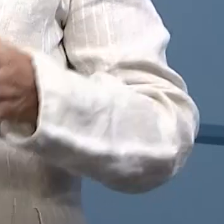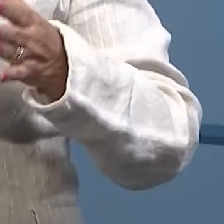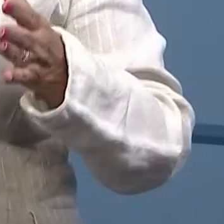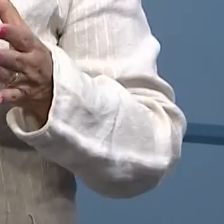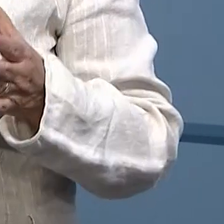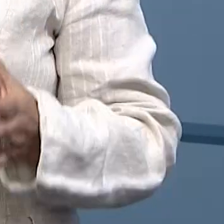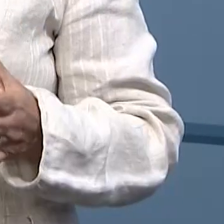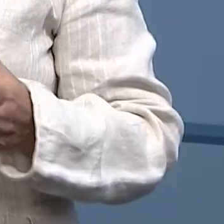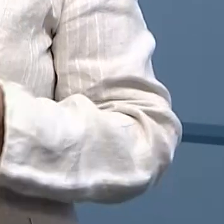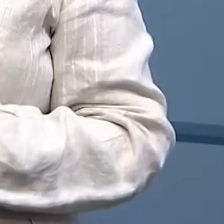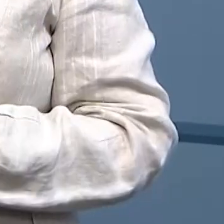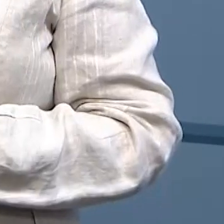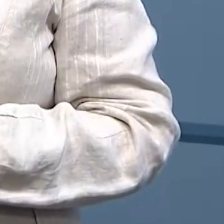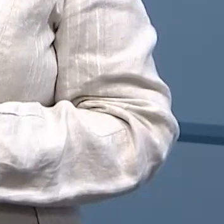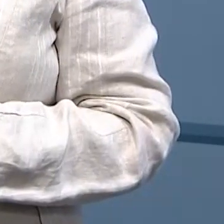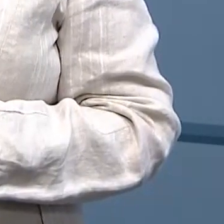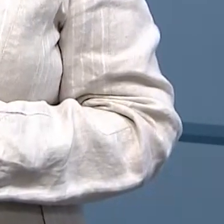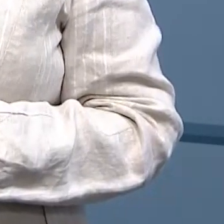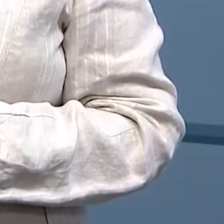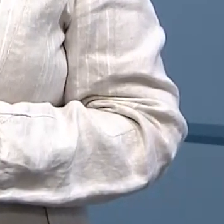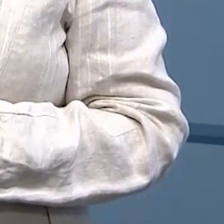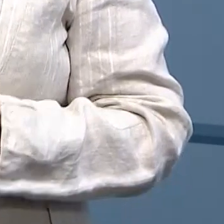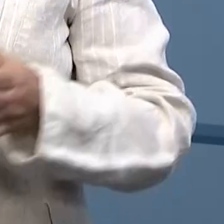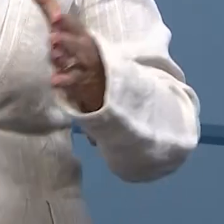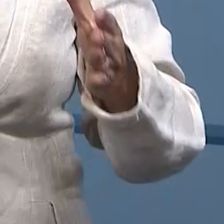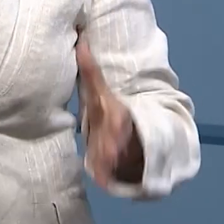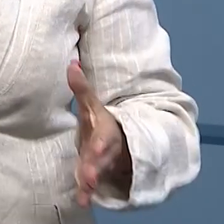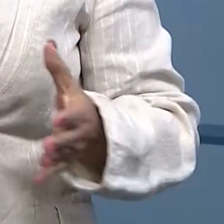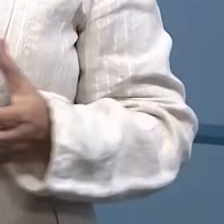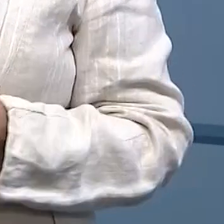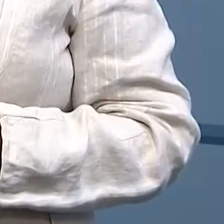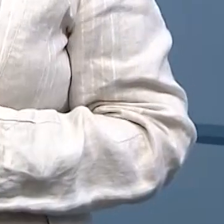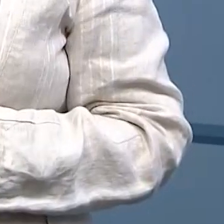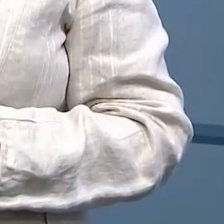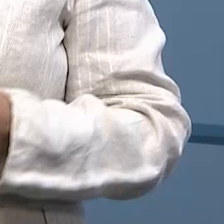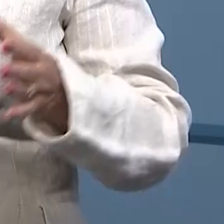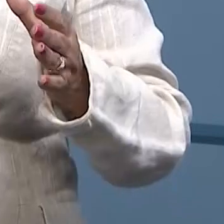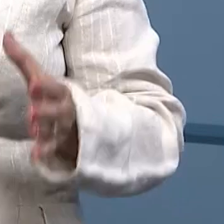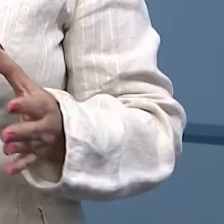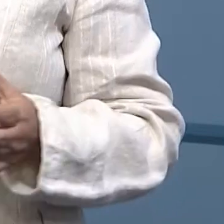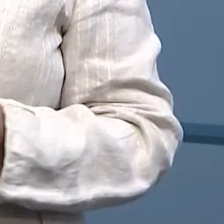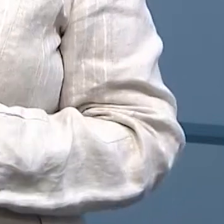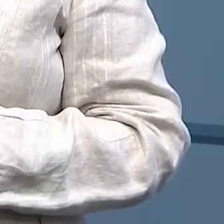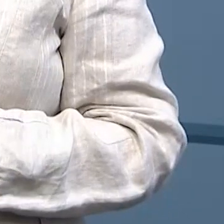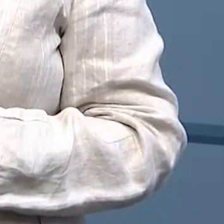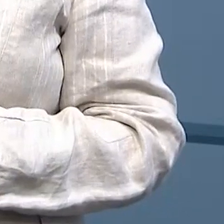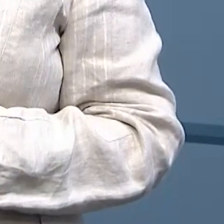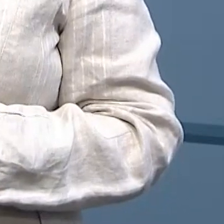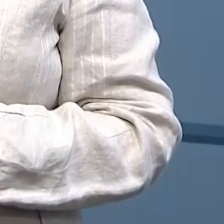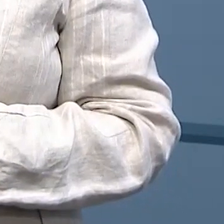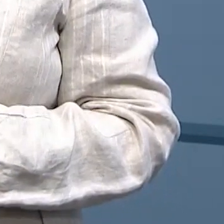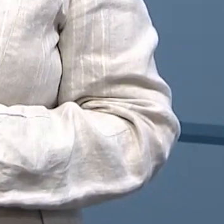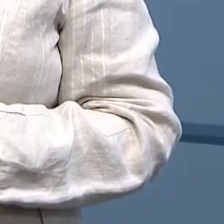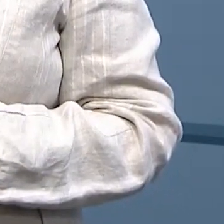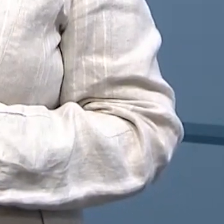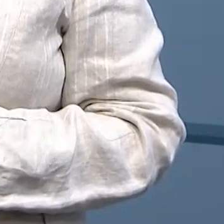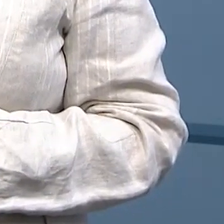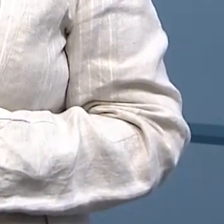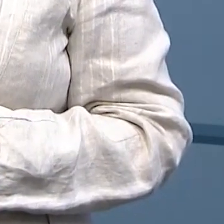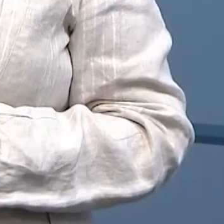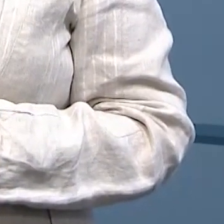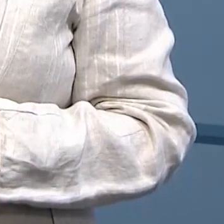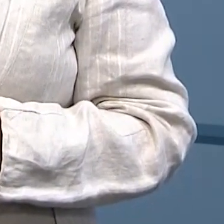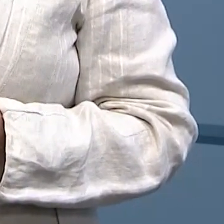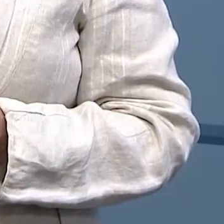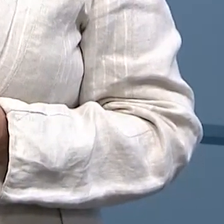se pronunciou na tribuna da Assembleia sobre o assunto e deu entrada em uma moção de